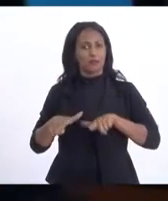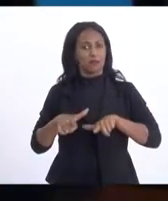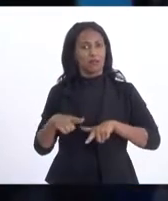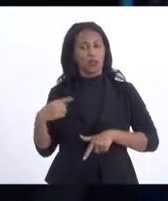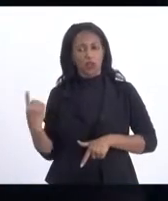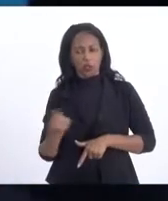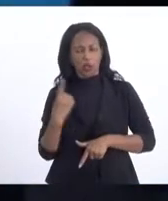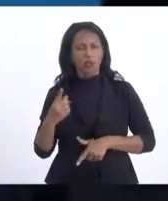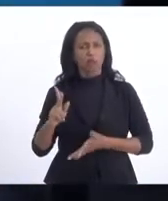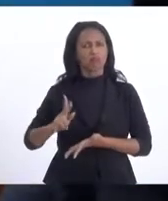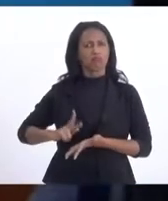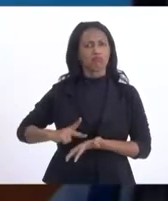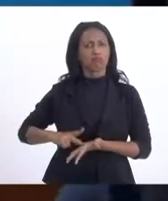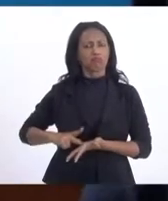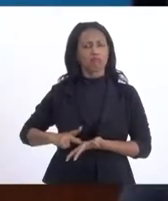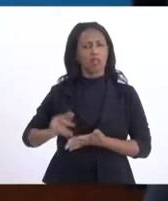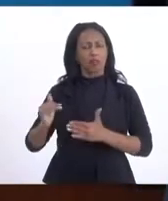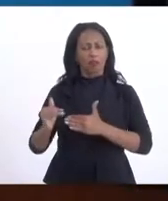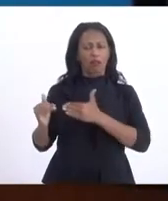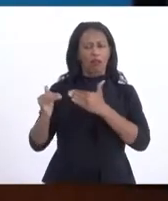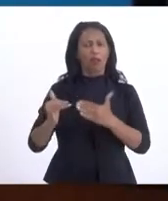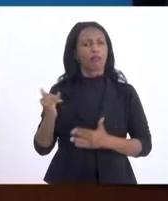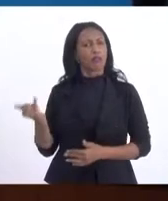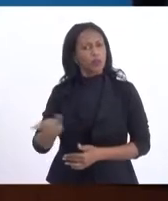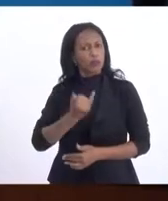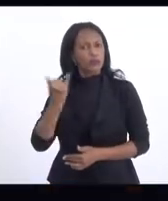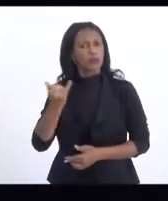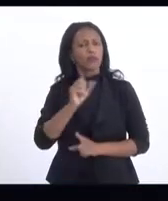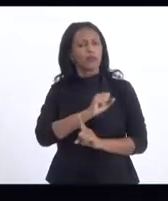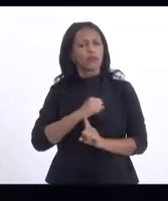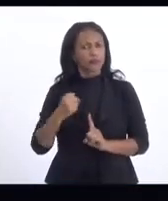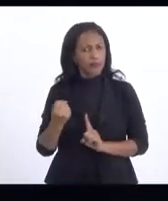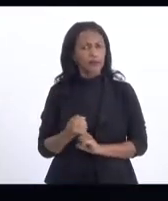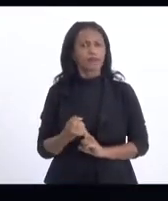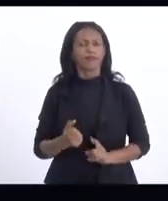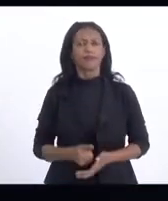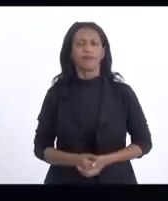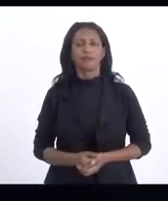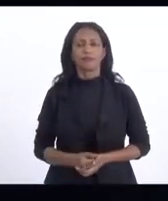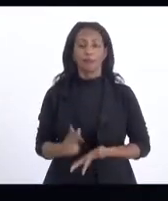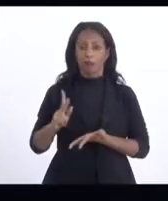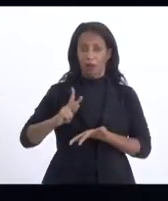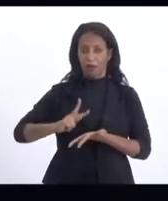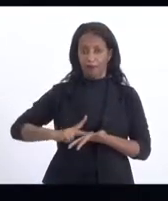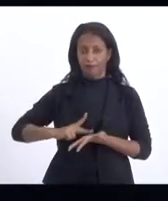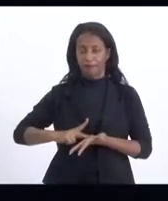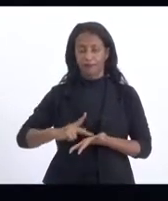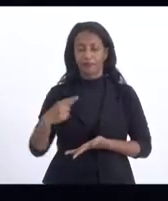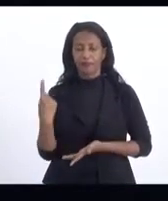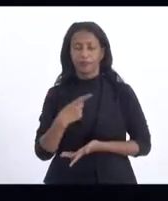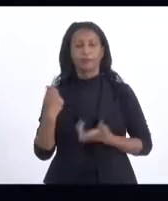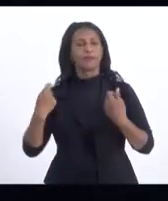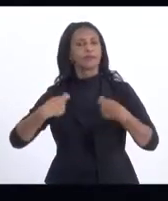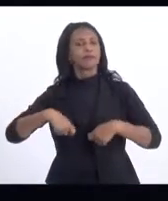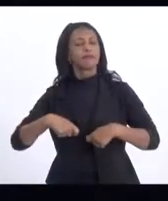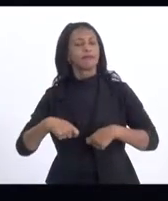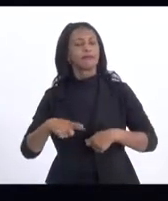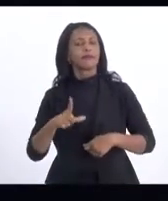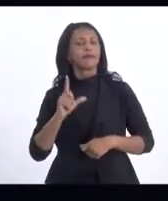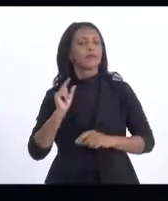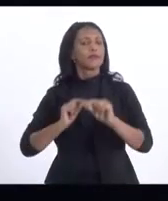uma categoria relevante e importante na sociedade. De verdade, nós precisamos é que